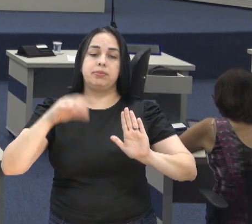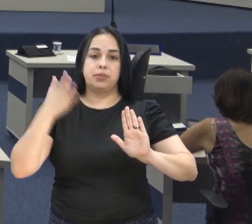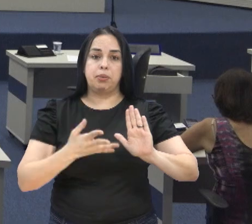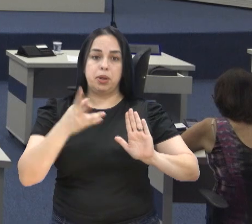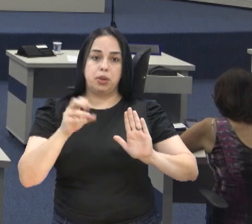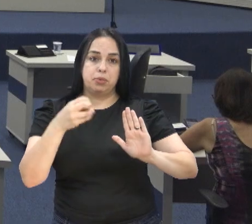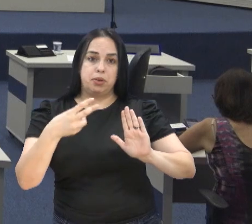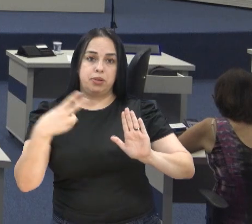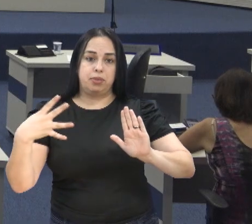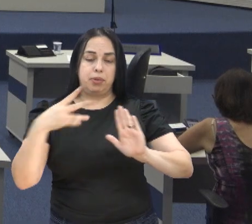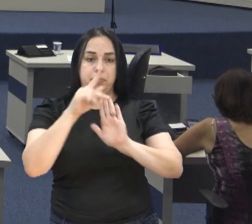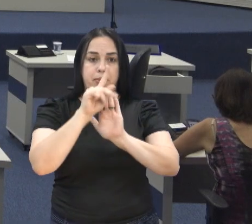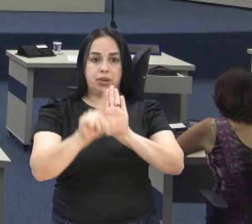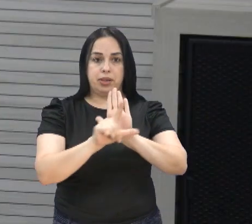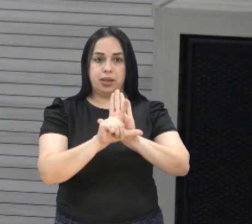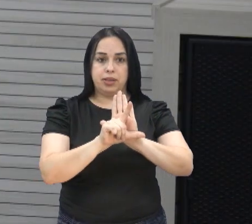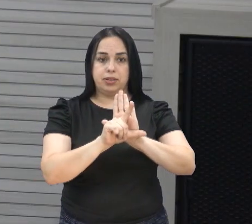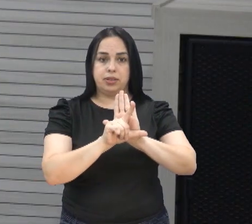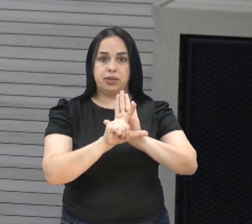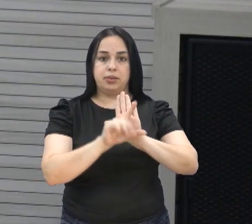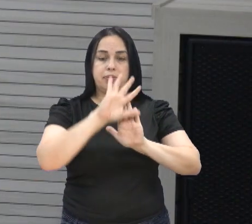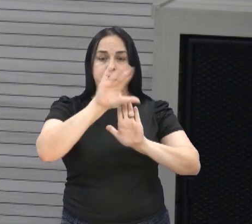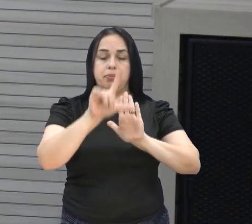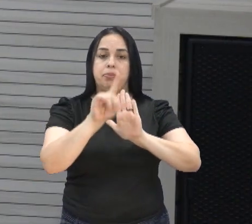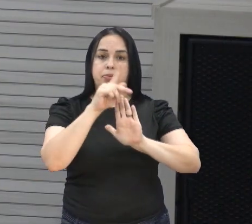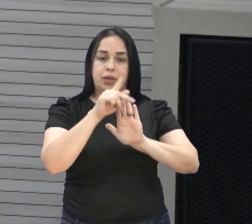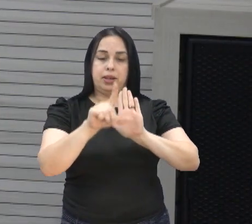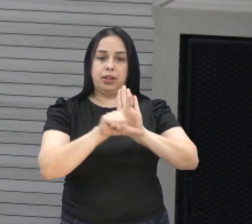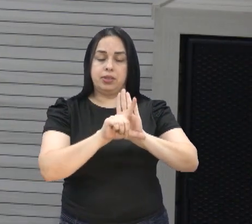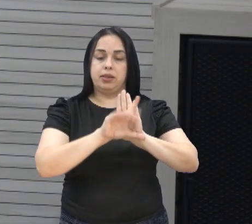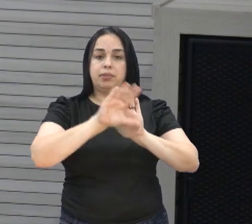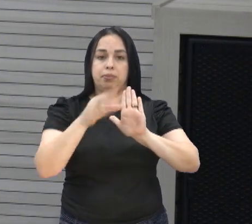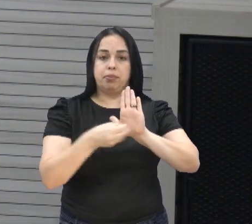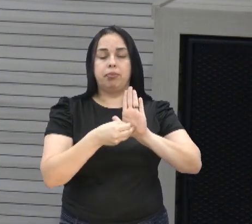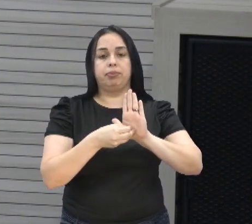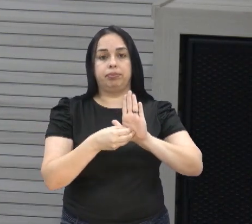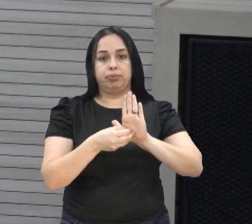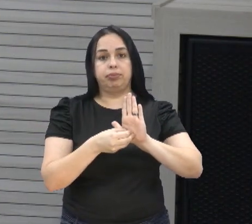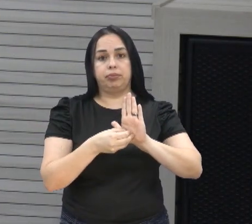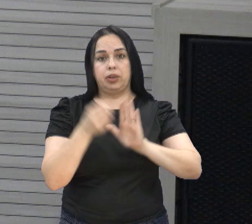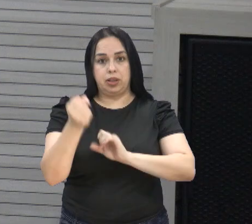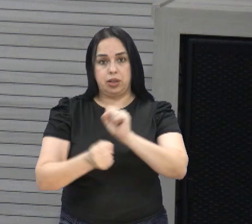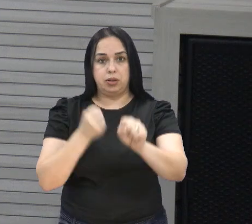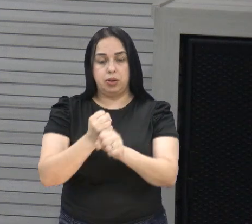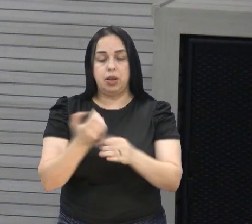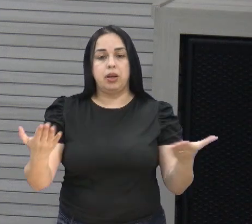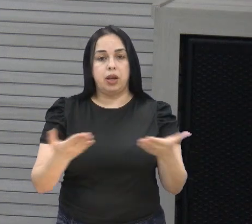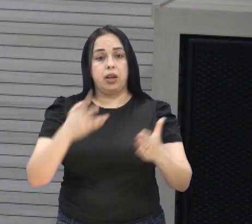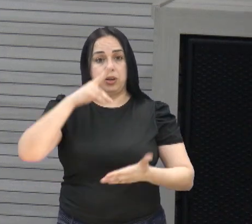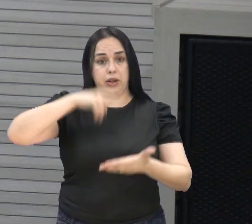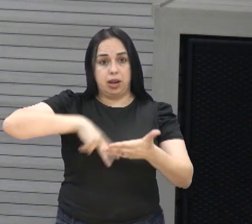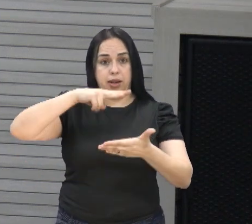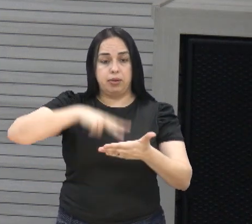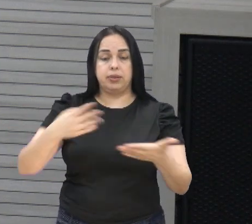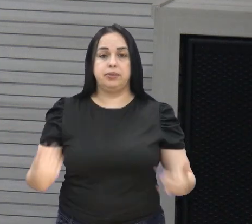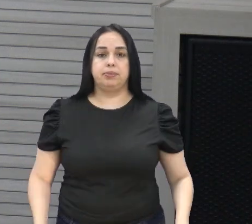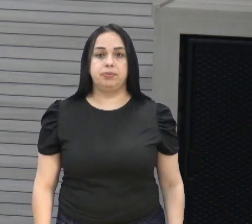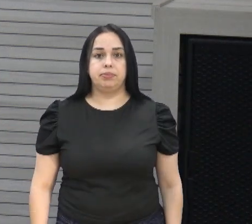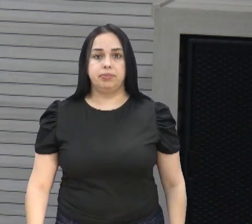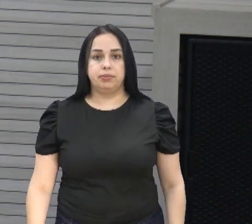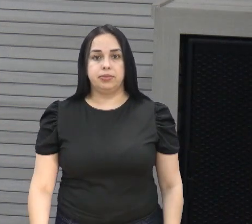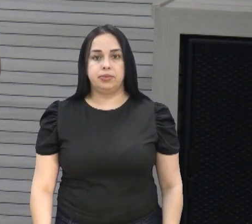17339/24, PLC 26/2024, que seja feita a leitura no dia de hoje, presidente.